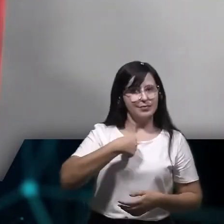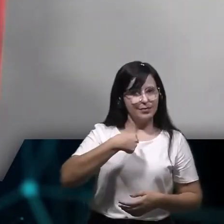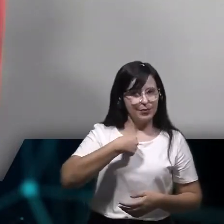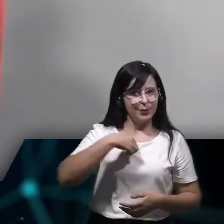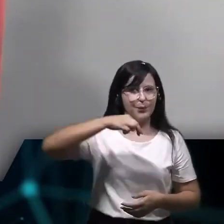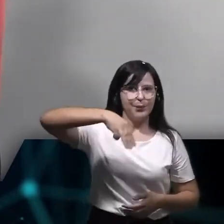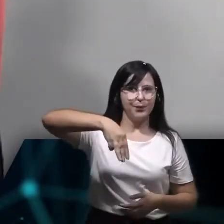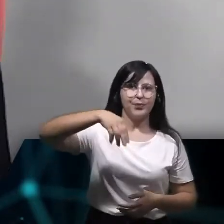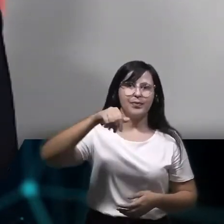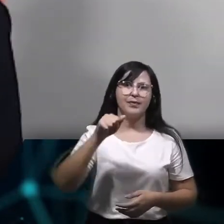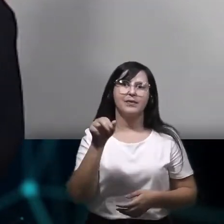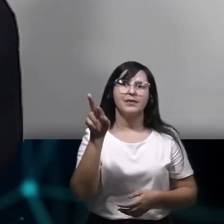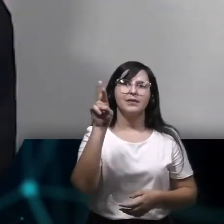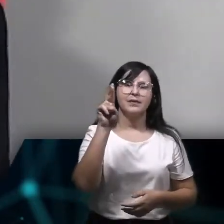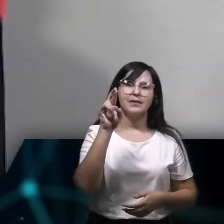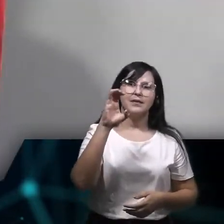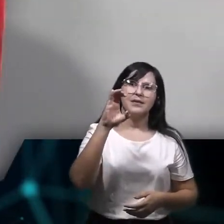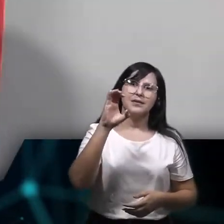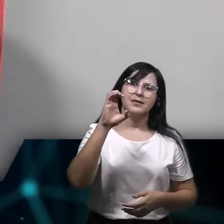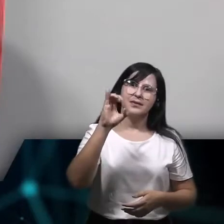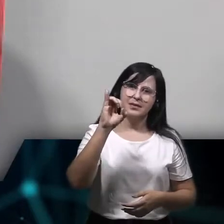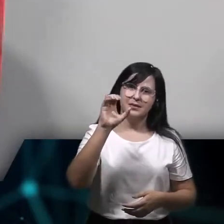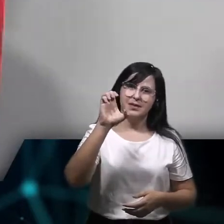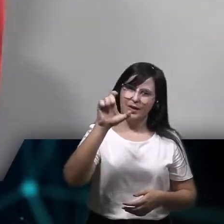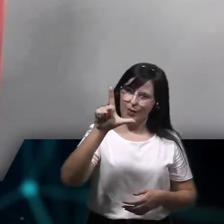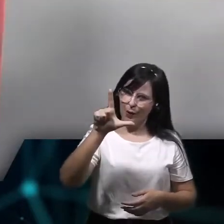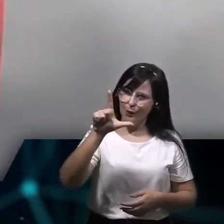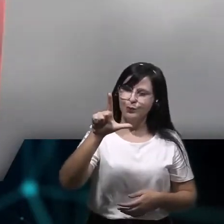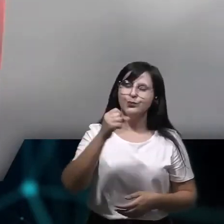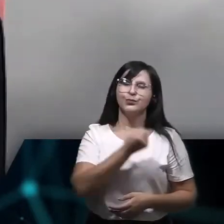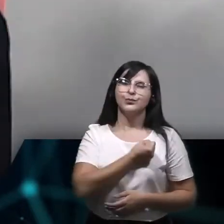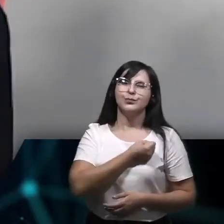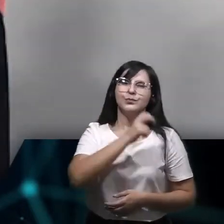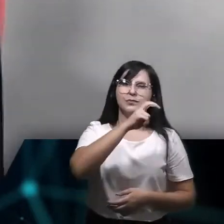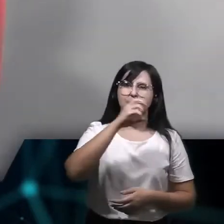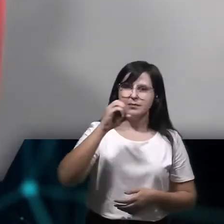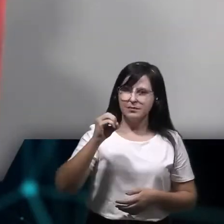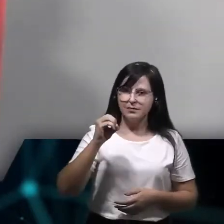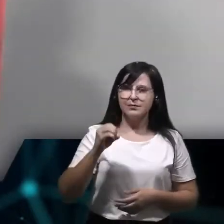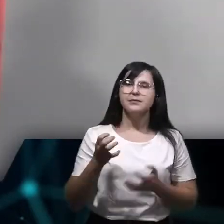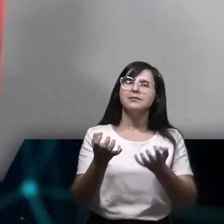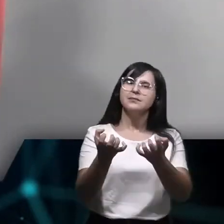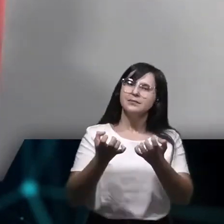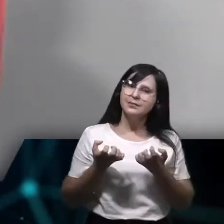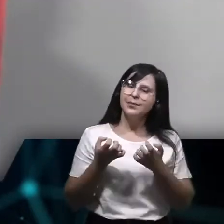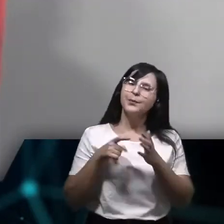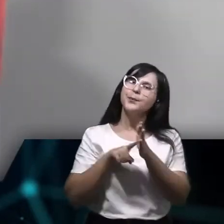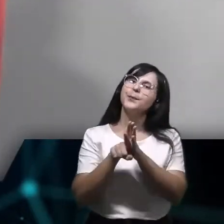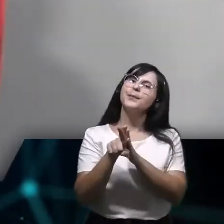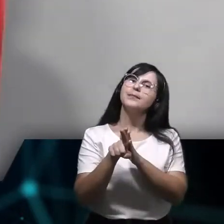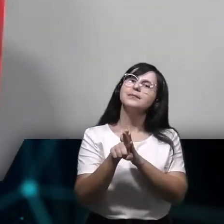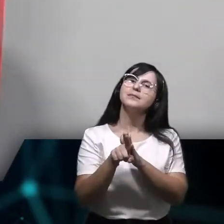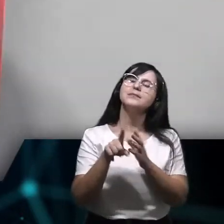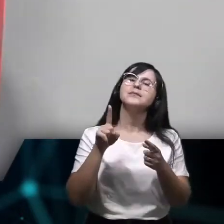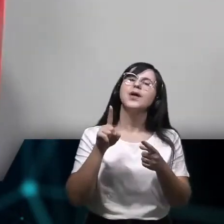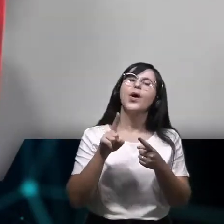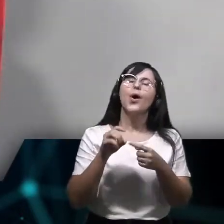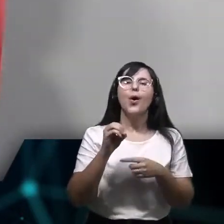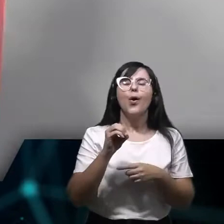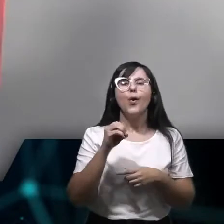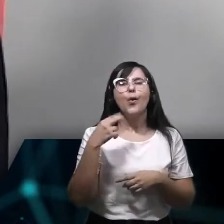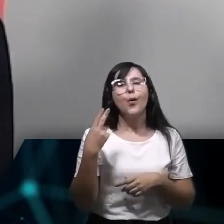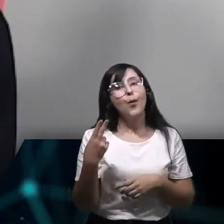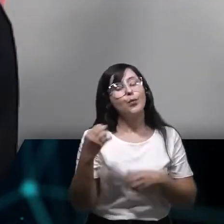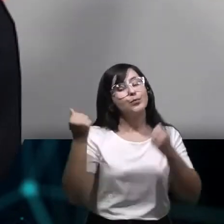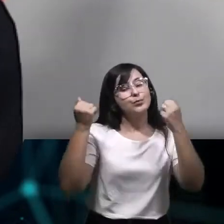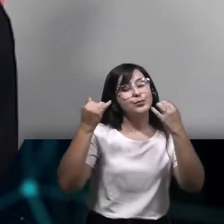do Nascimento 50. Eu queria fazer aqui outra, já que ele perguntou sobre propostas, né, isso. Tem outra que eu quero destacar, que é fazer